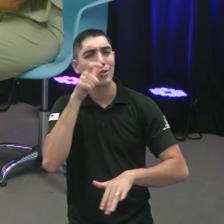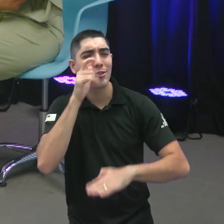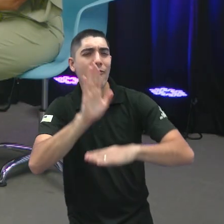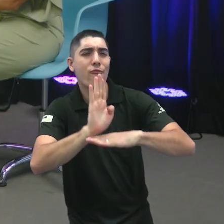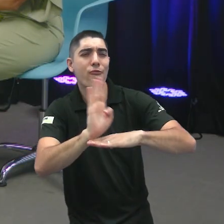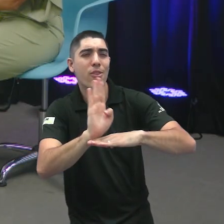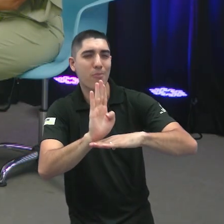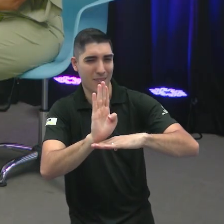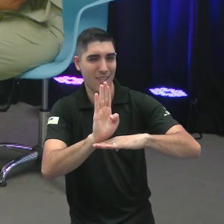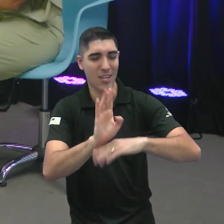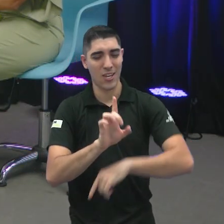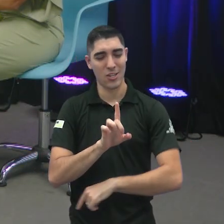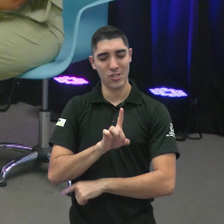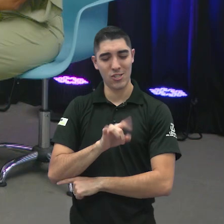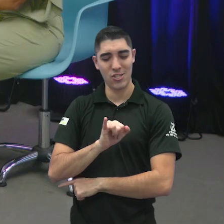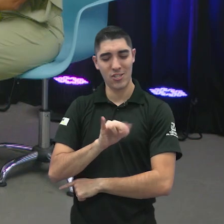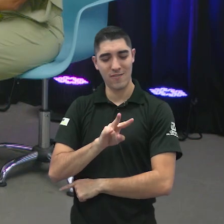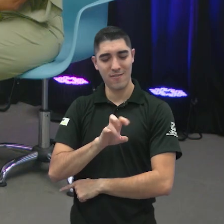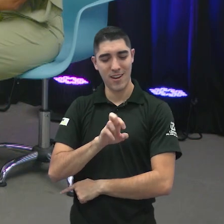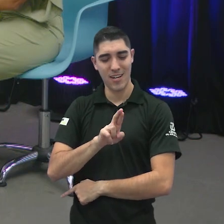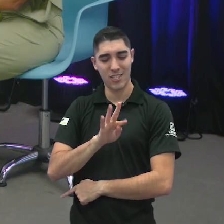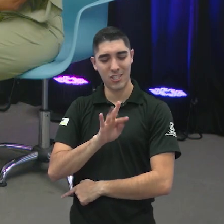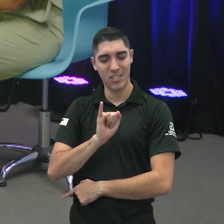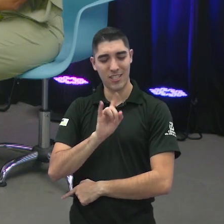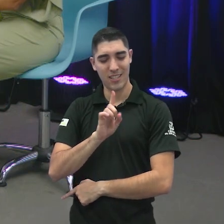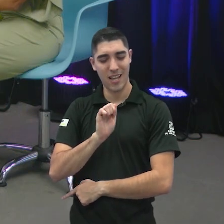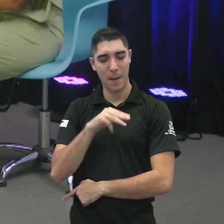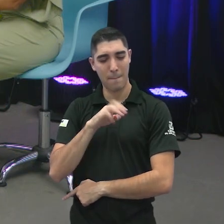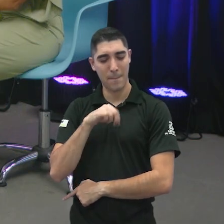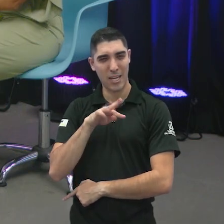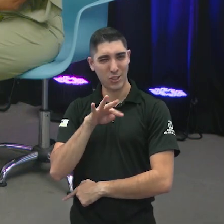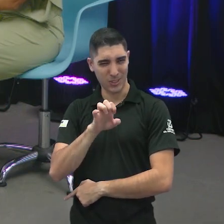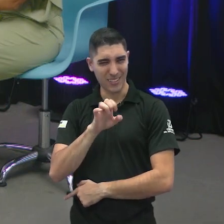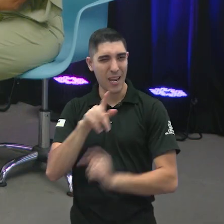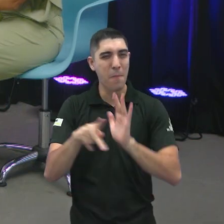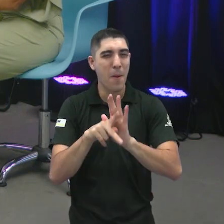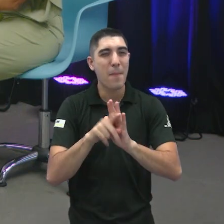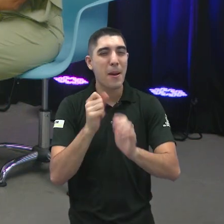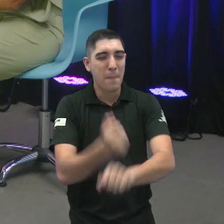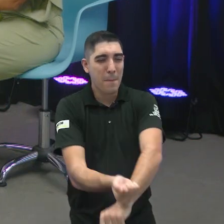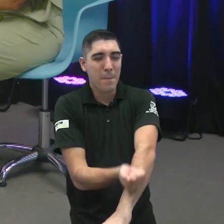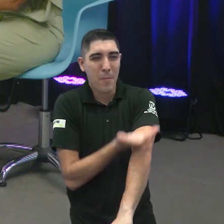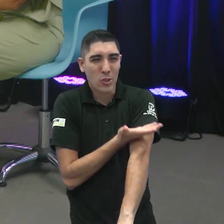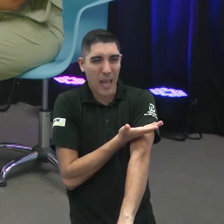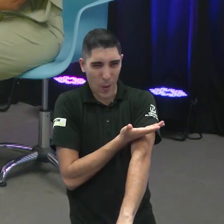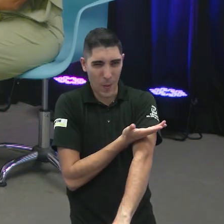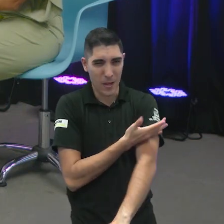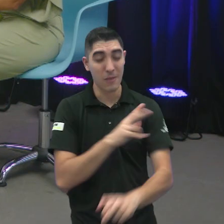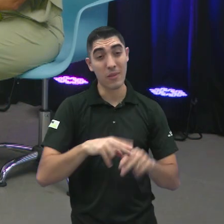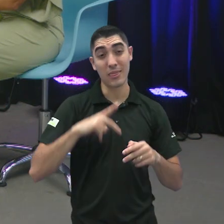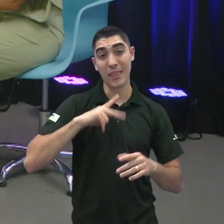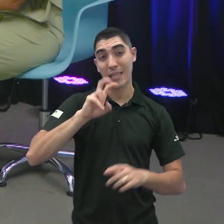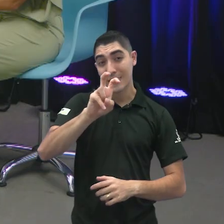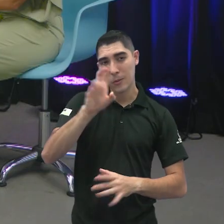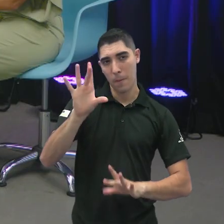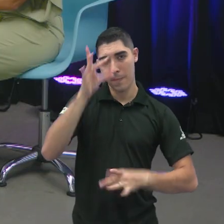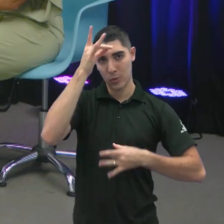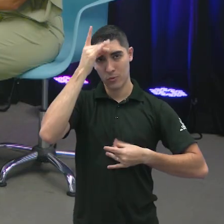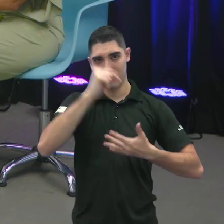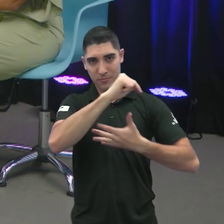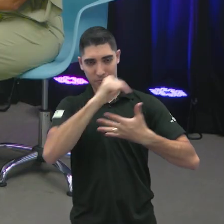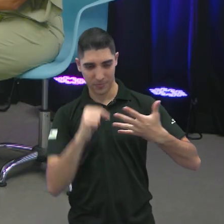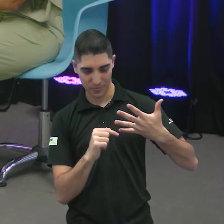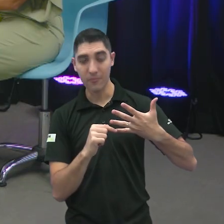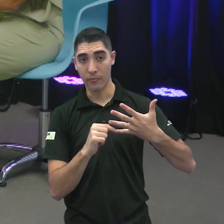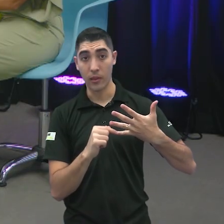ali o Divertidamente. No primeiro filme, a gente tem um destaque especial lá para os 5 personagens, né? Que aqui eu chamo de traço criativo.